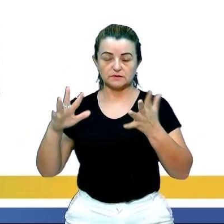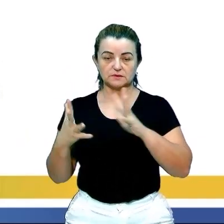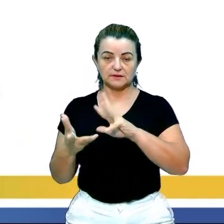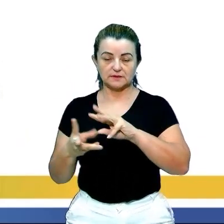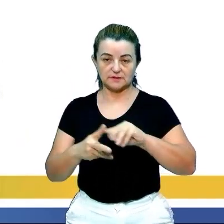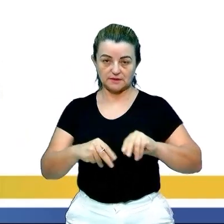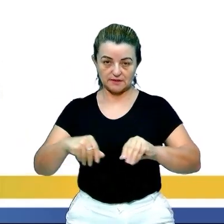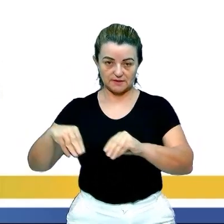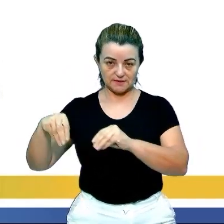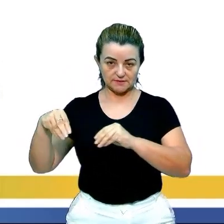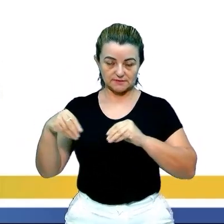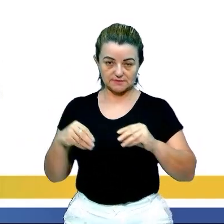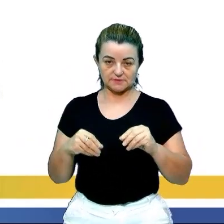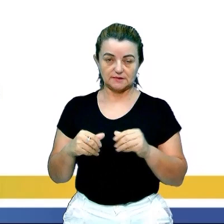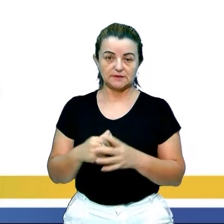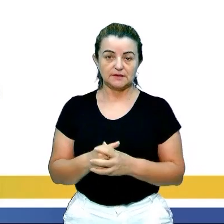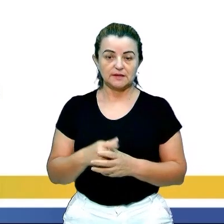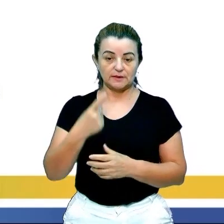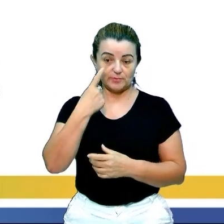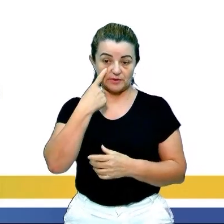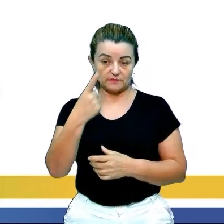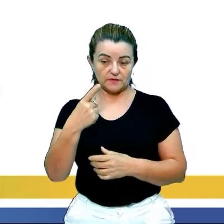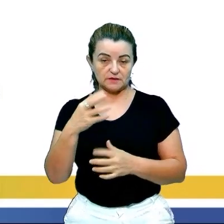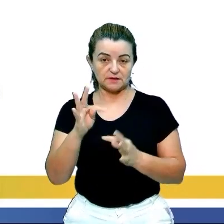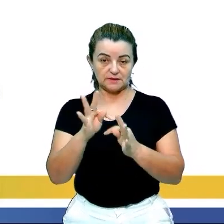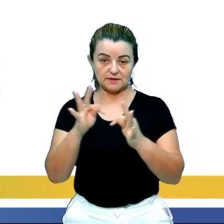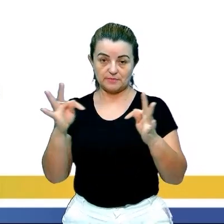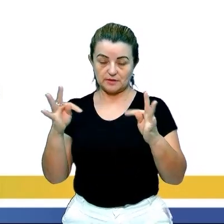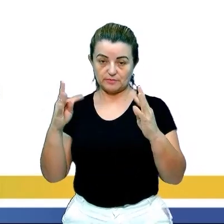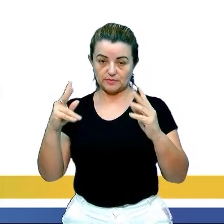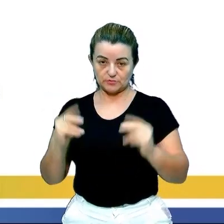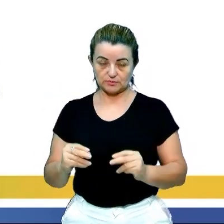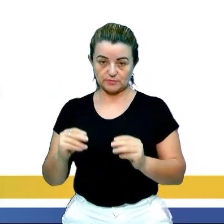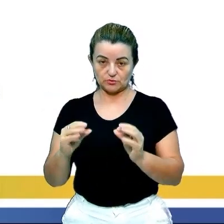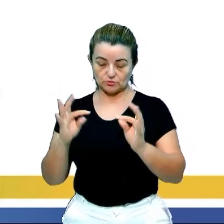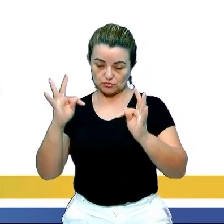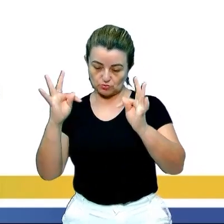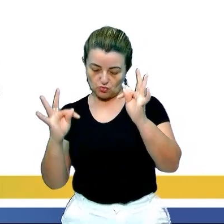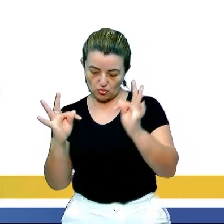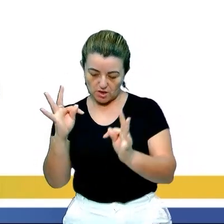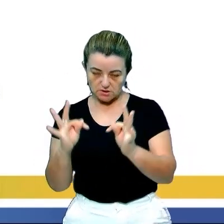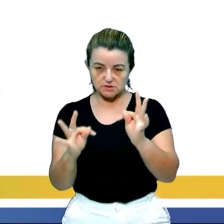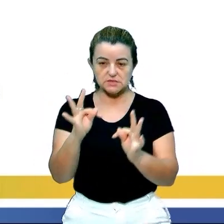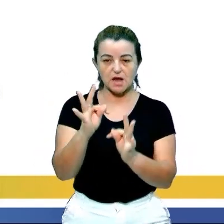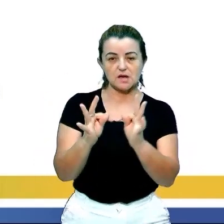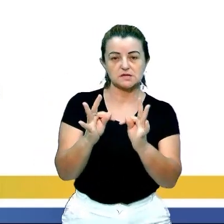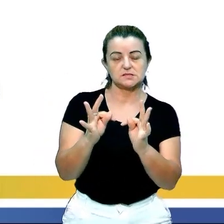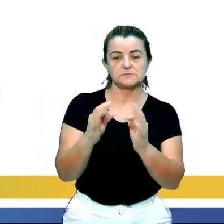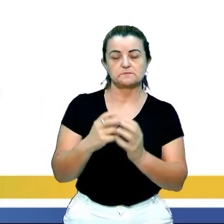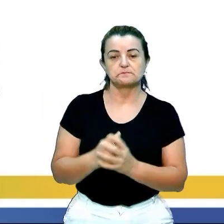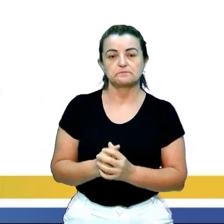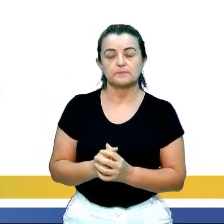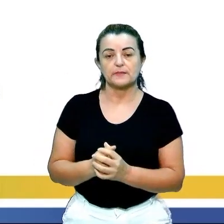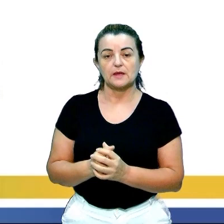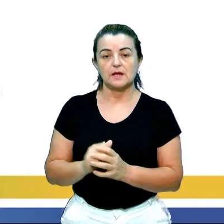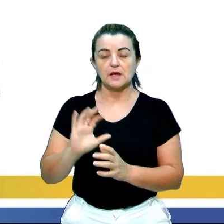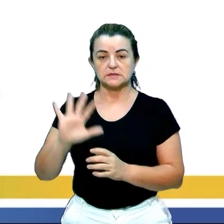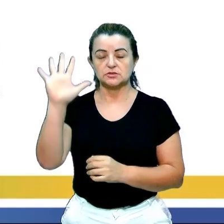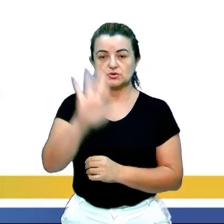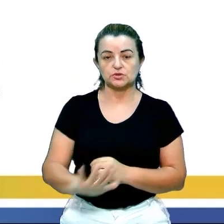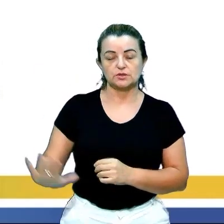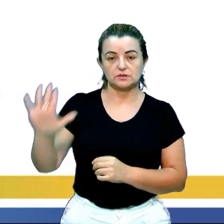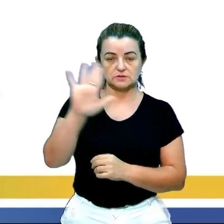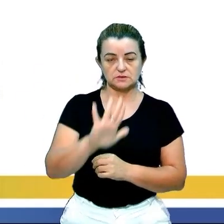haver aí algumas distorções nessa tabela para que todos os elementos se comportassem na mesma, tá? De forma geral,